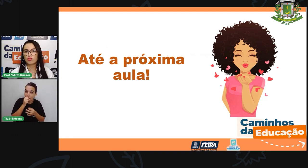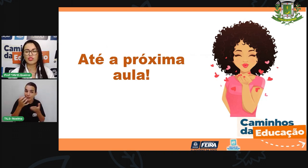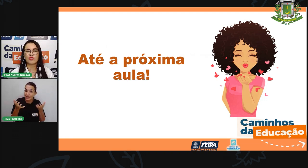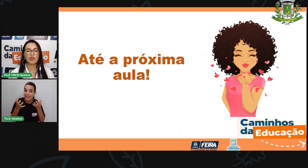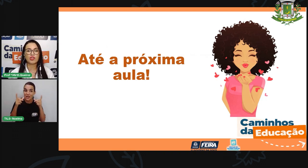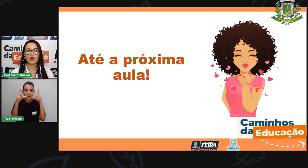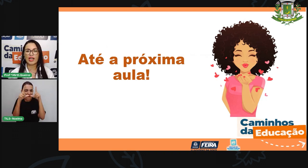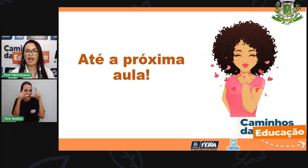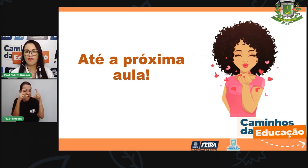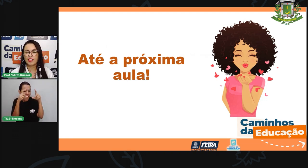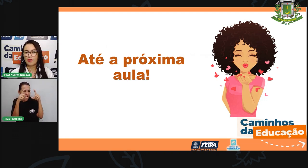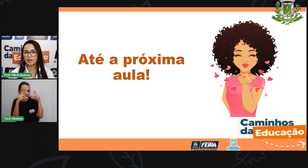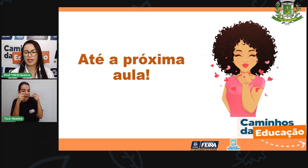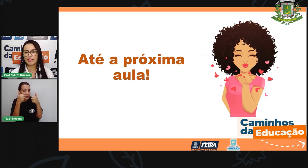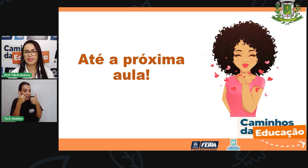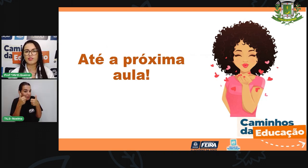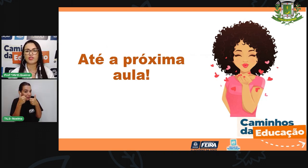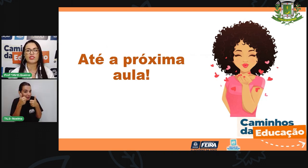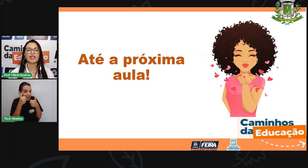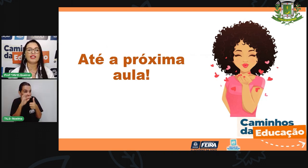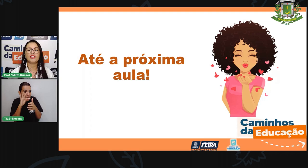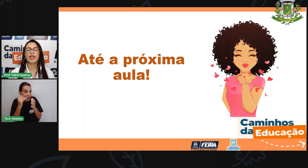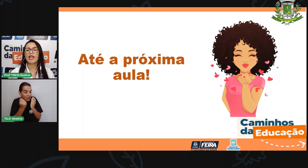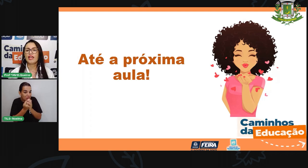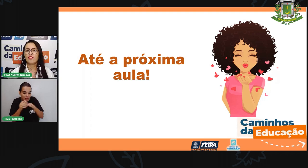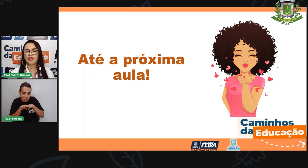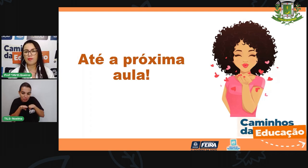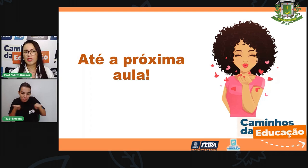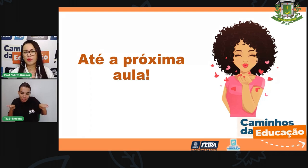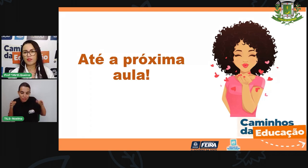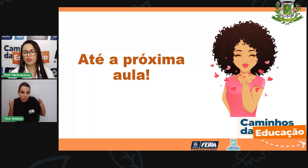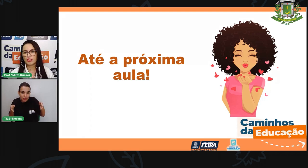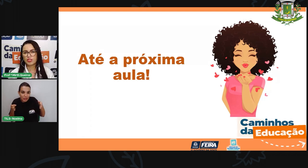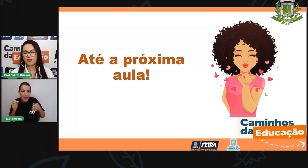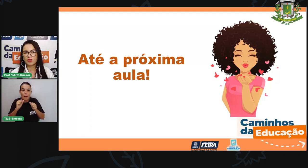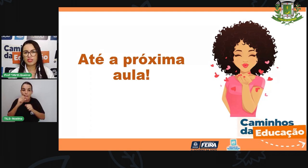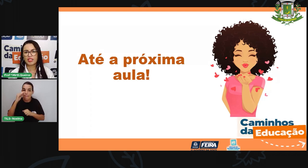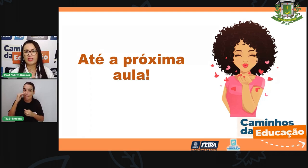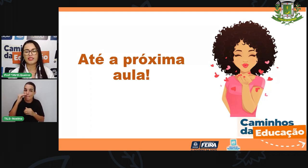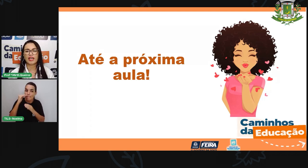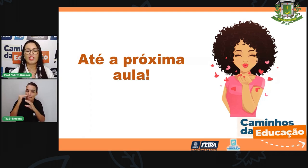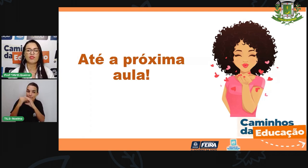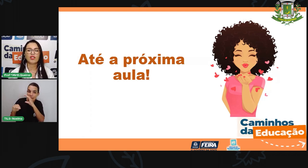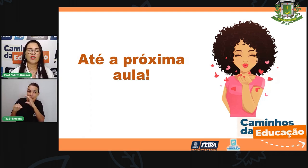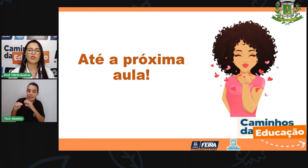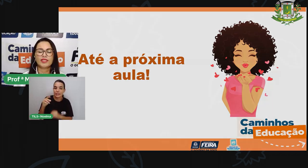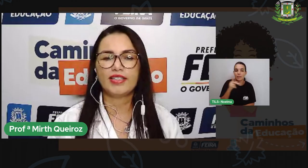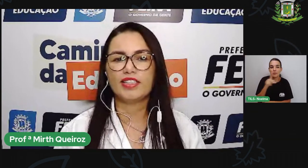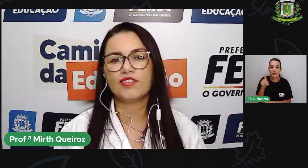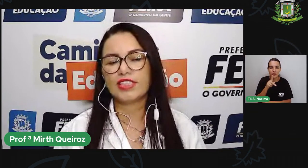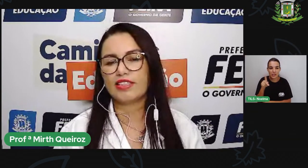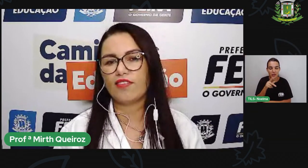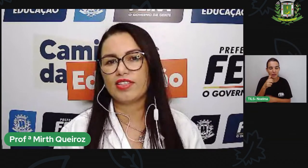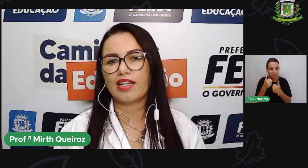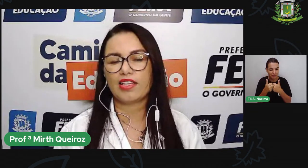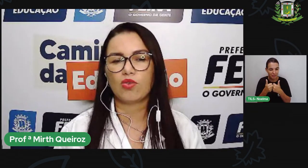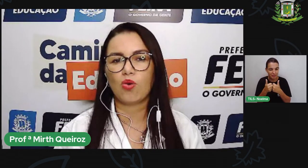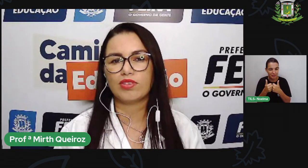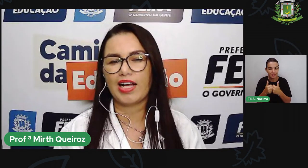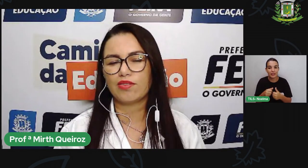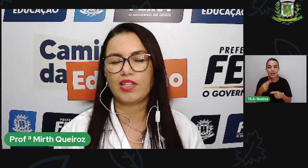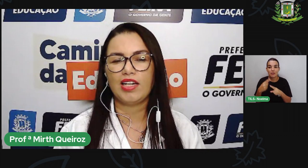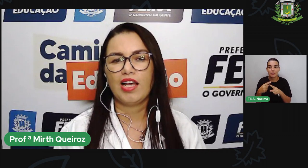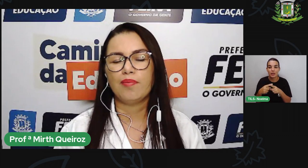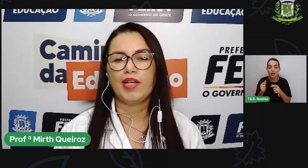fotos, fotografem as maquetes de vocês. Envie para as professoras de vocês, certo? Com certeza, vocês devem estar